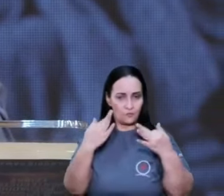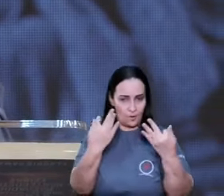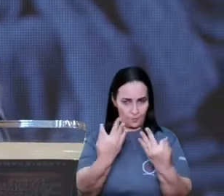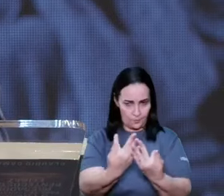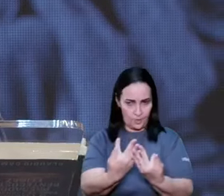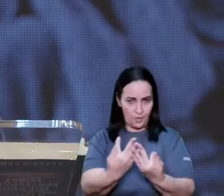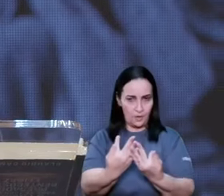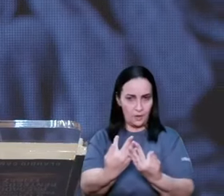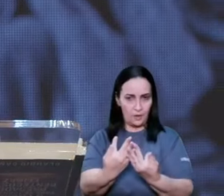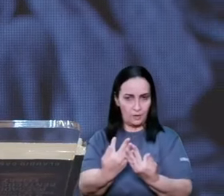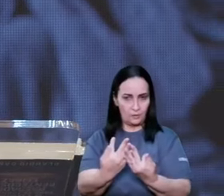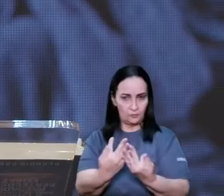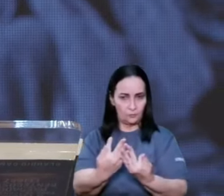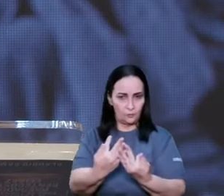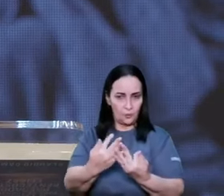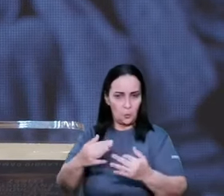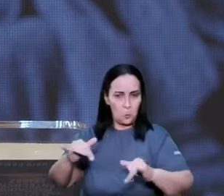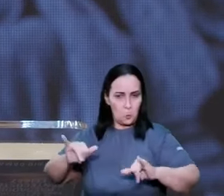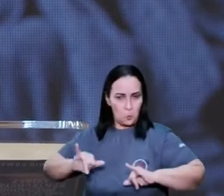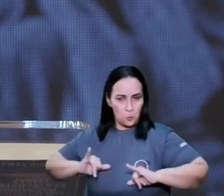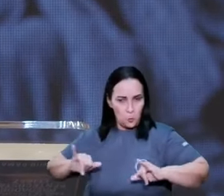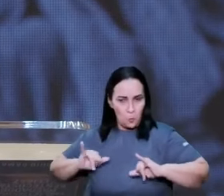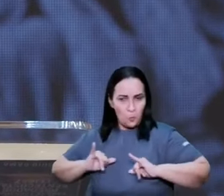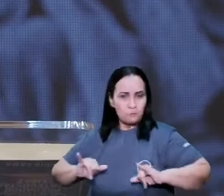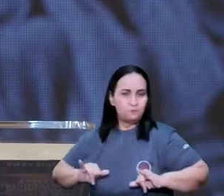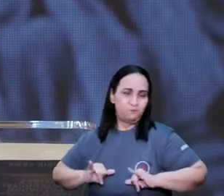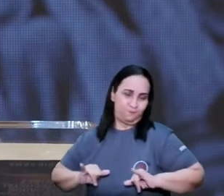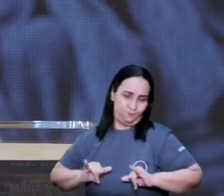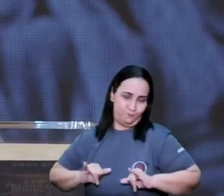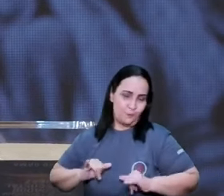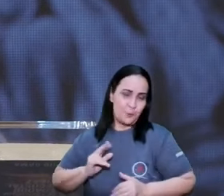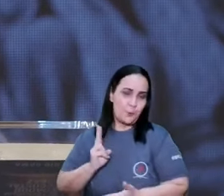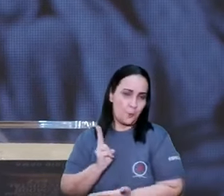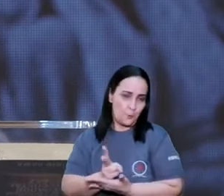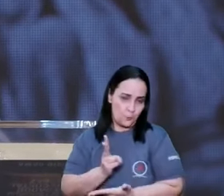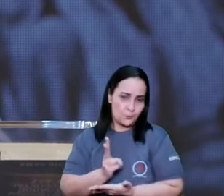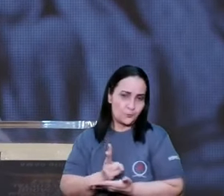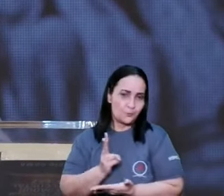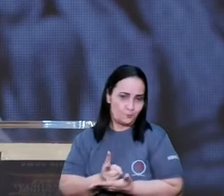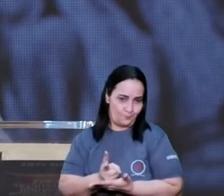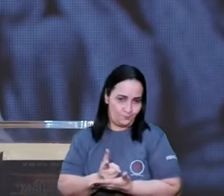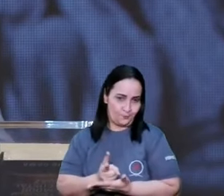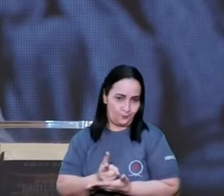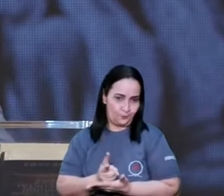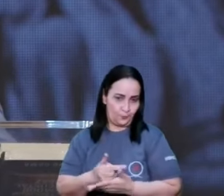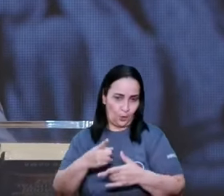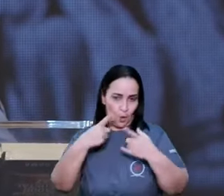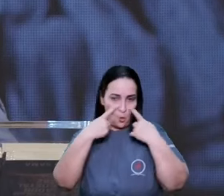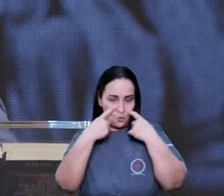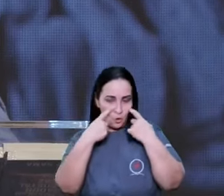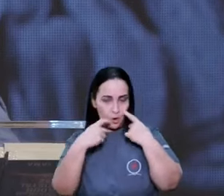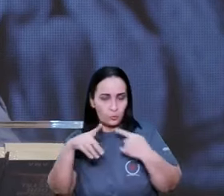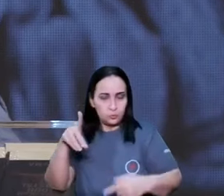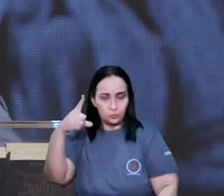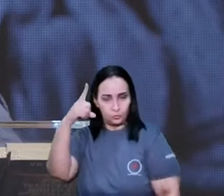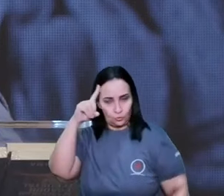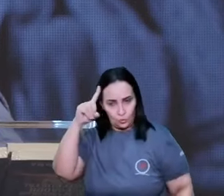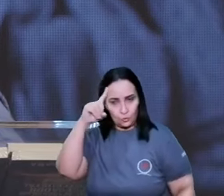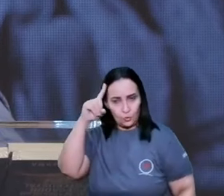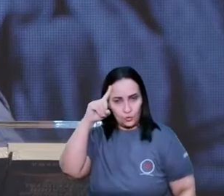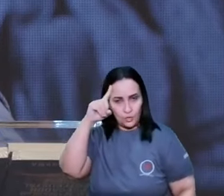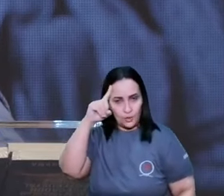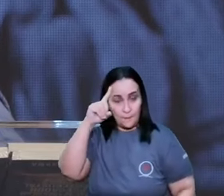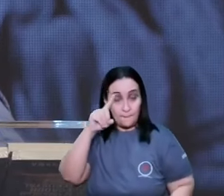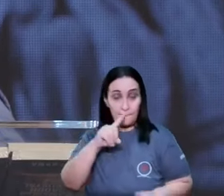as dores o sangramento continuam choramos todos os dias mas